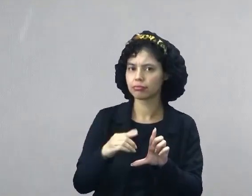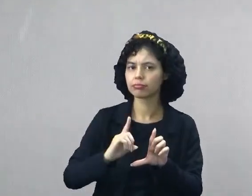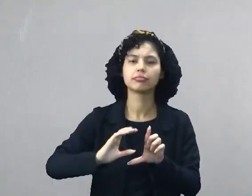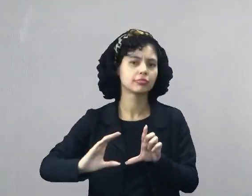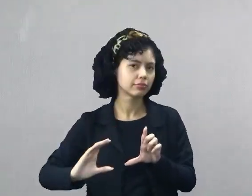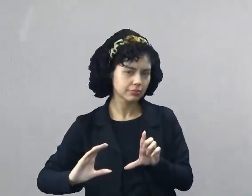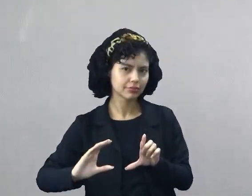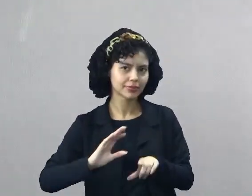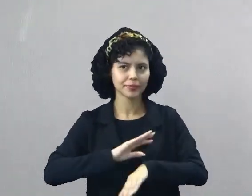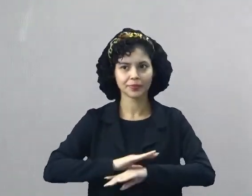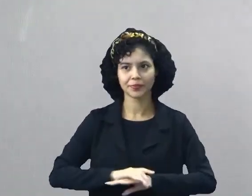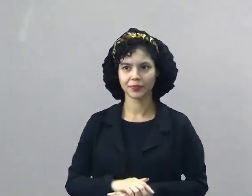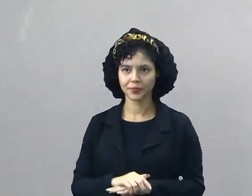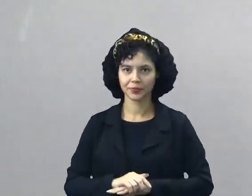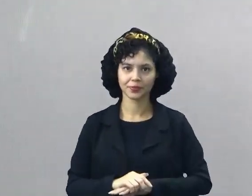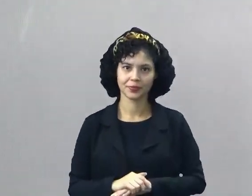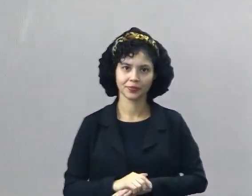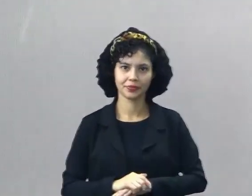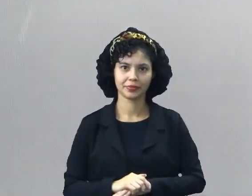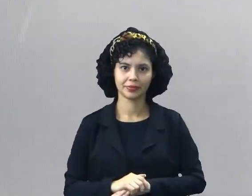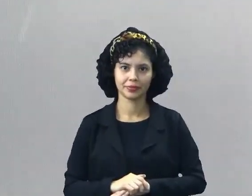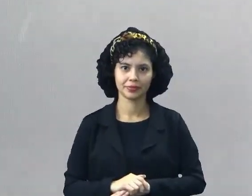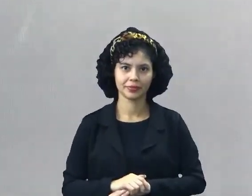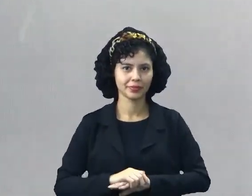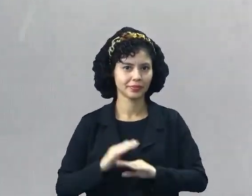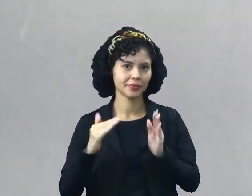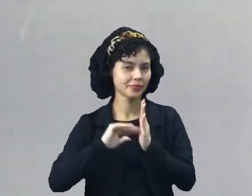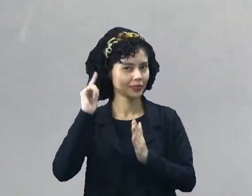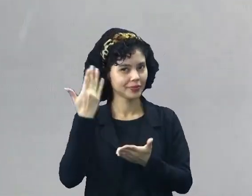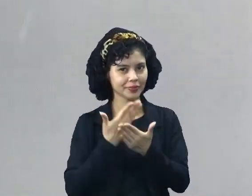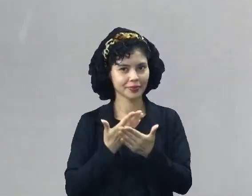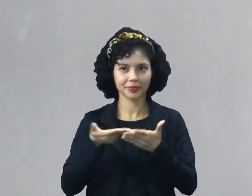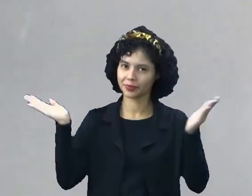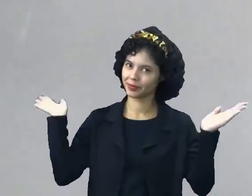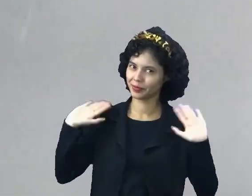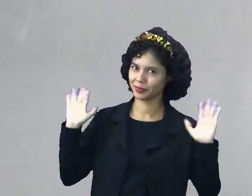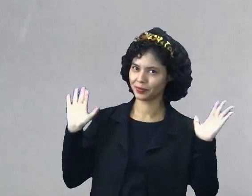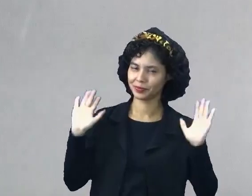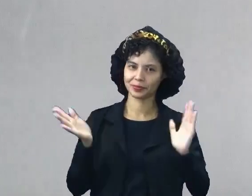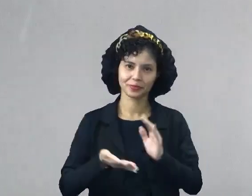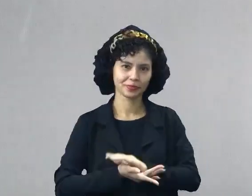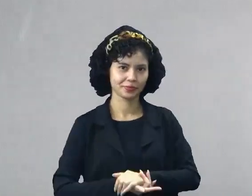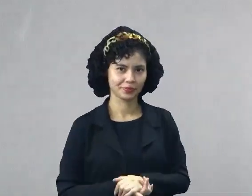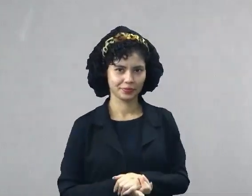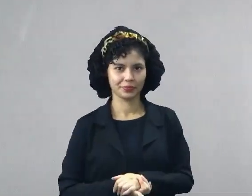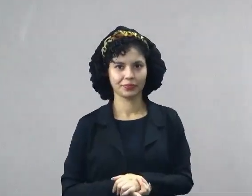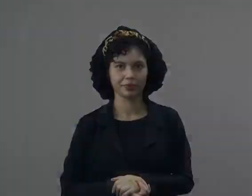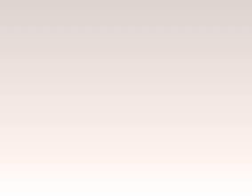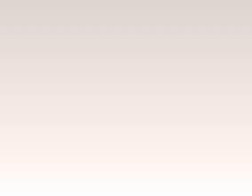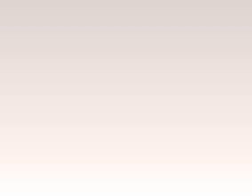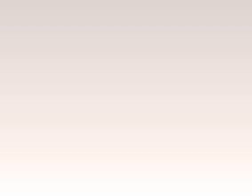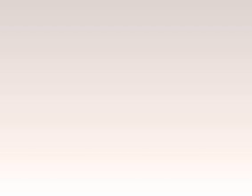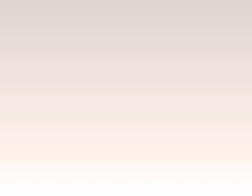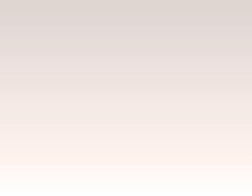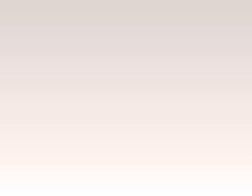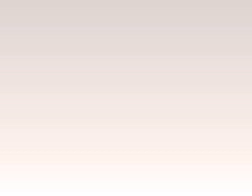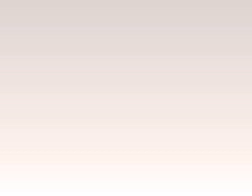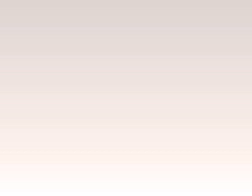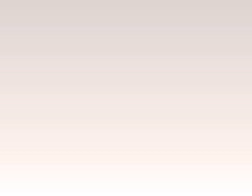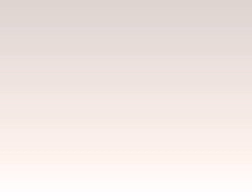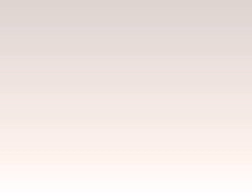demais conteúdos, acesse a plataforma Eduque. Até a próxima aula. Tchau, tchau.